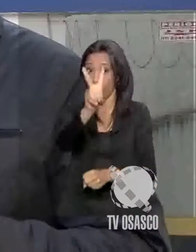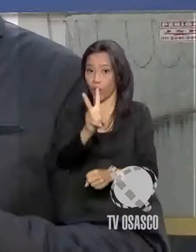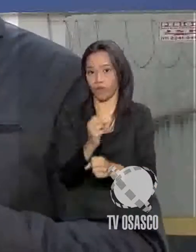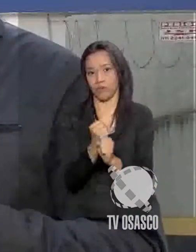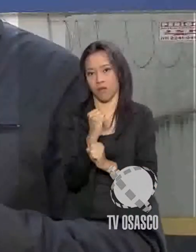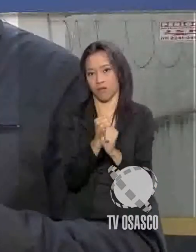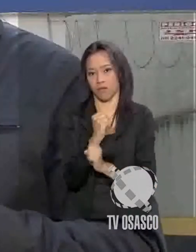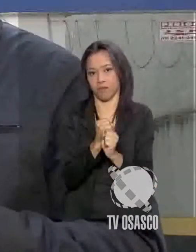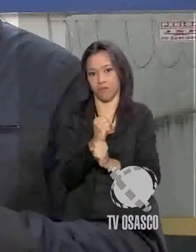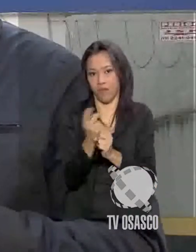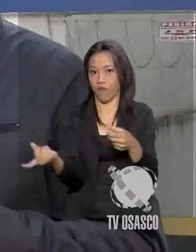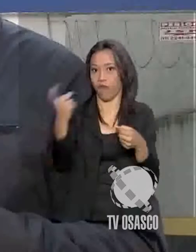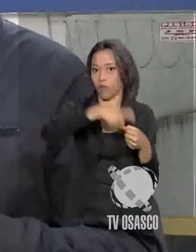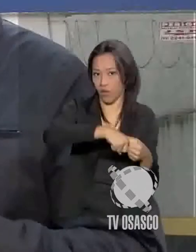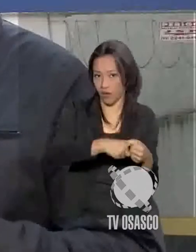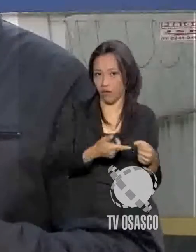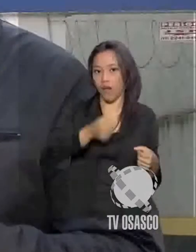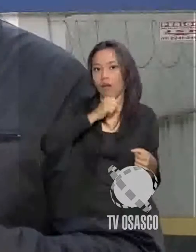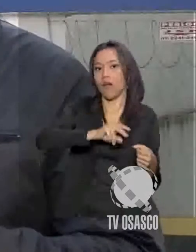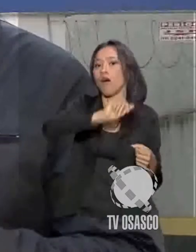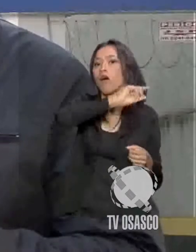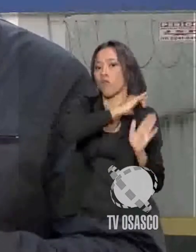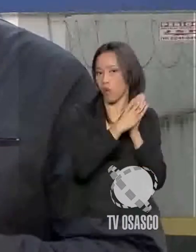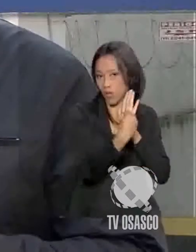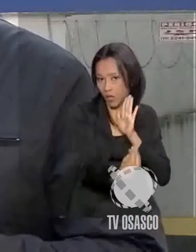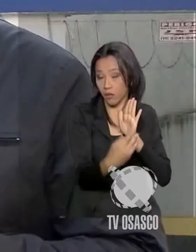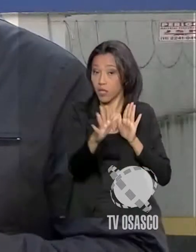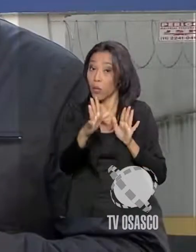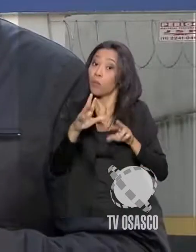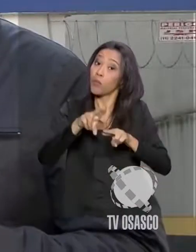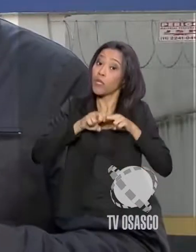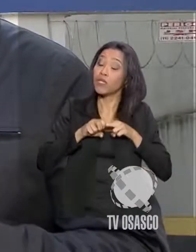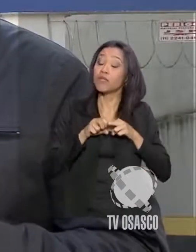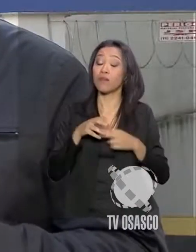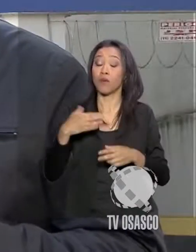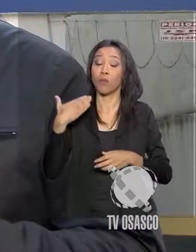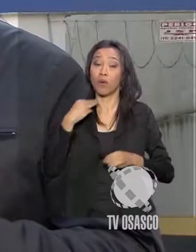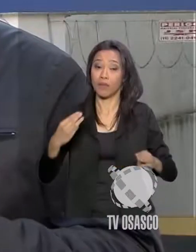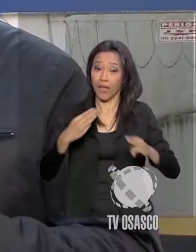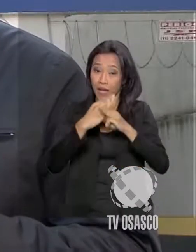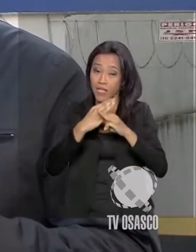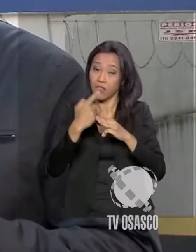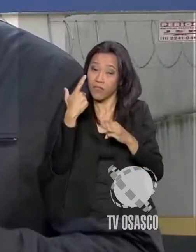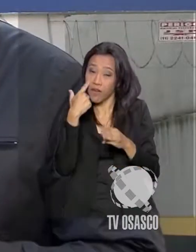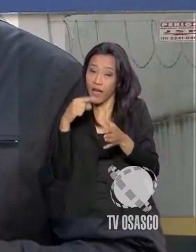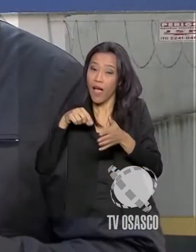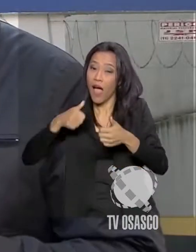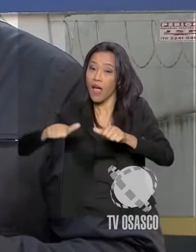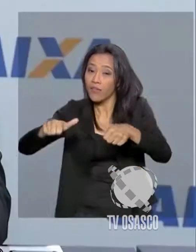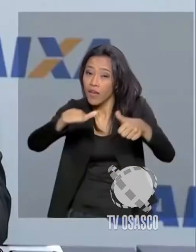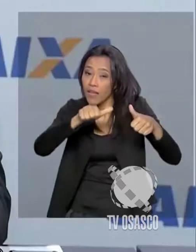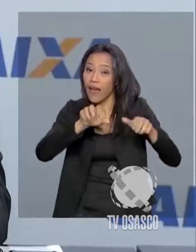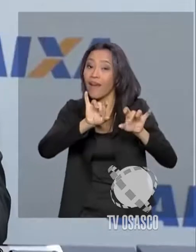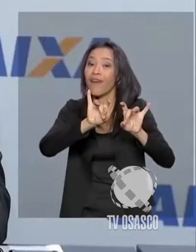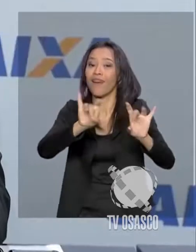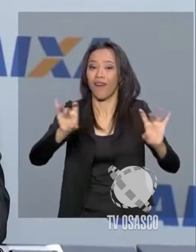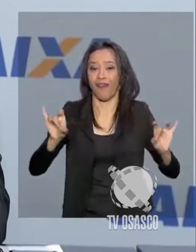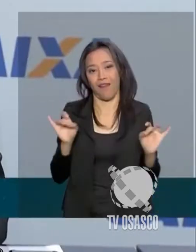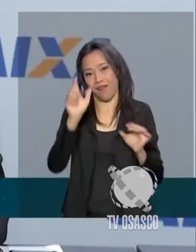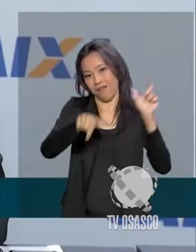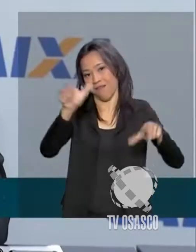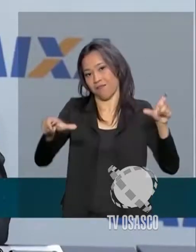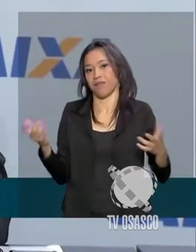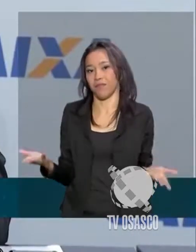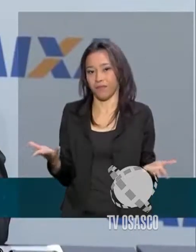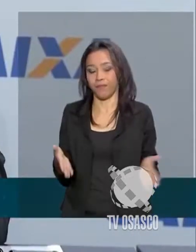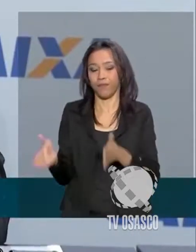isso, a Caixa Econômica Federal recomenda estudar bem, caso a caso, antes de fazer qualquer modificação. Essa é uma decisão